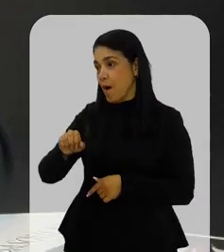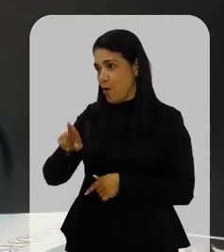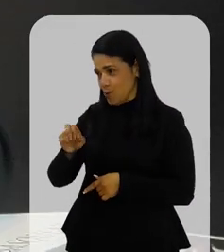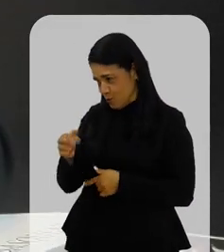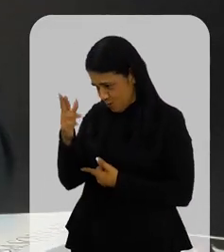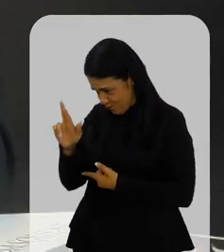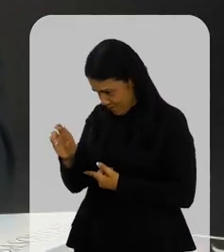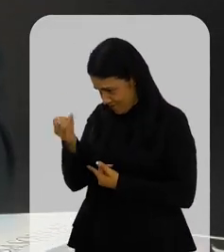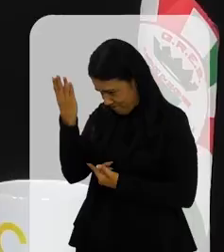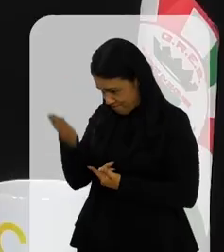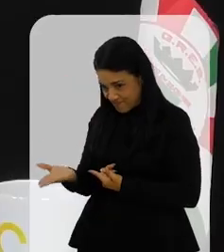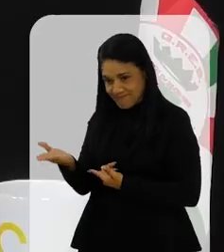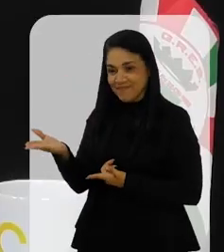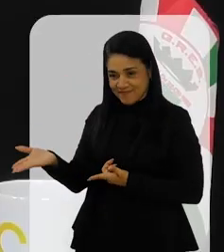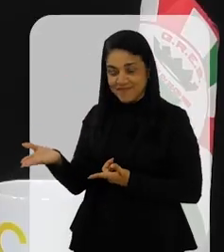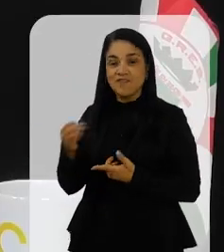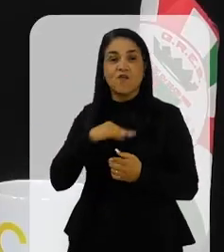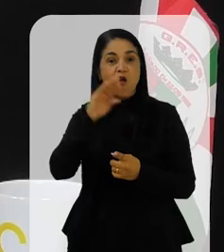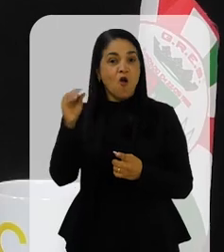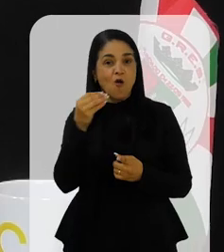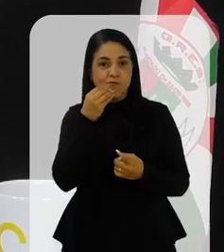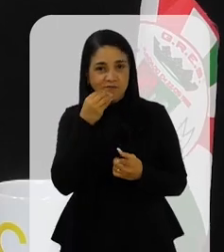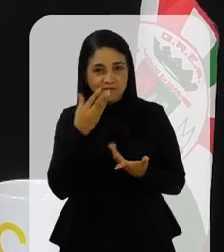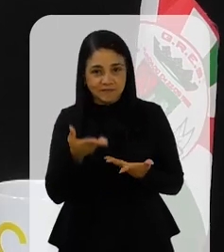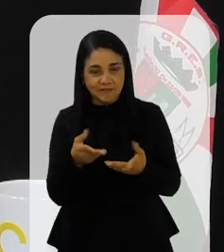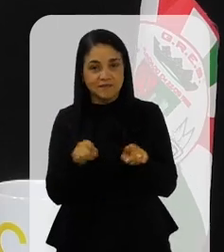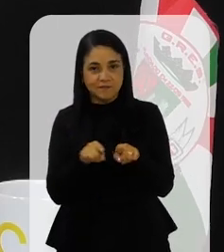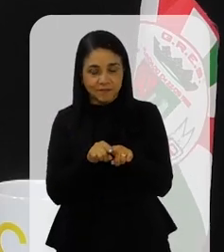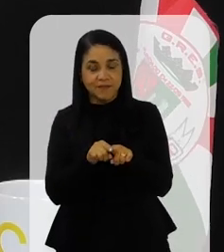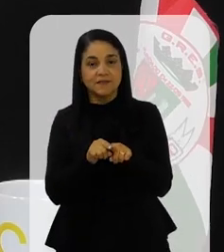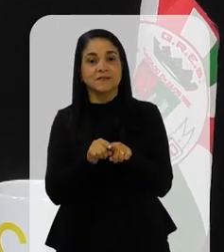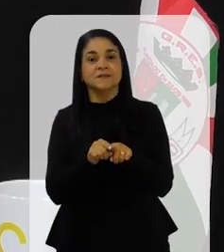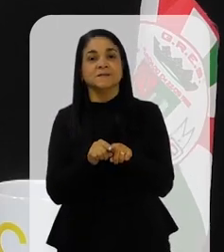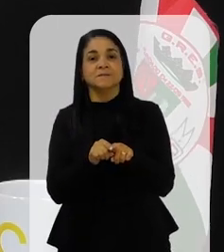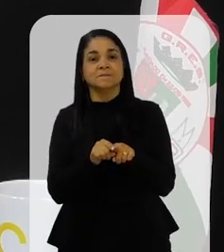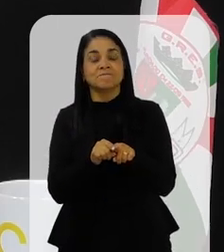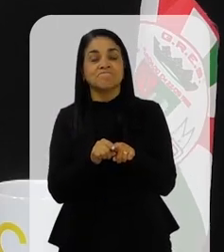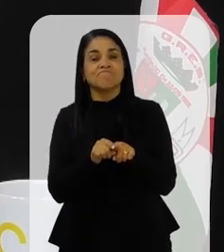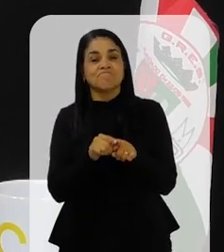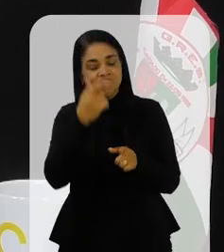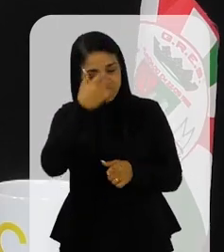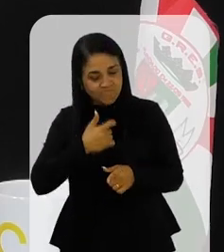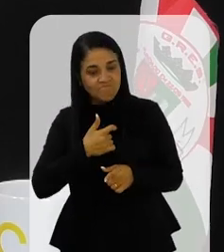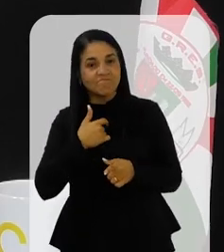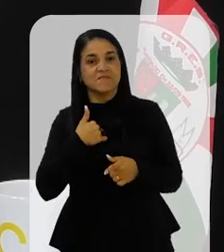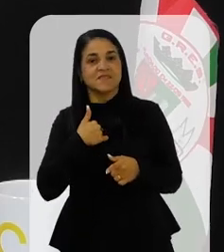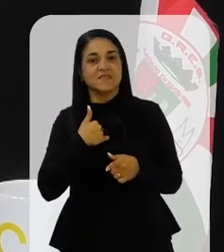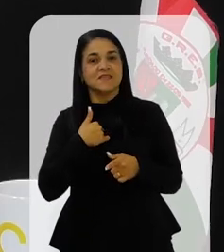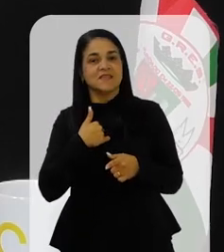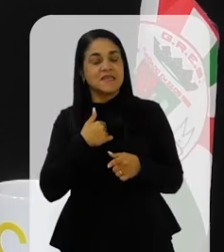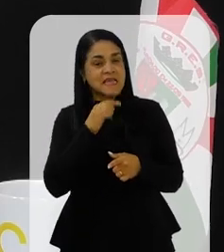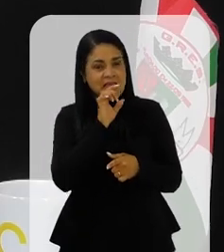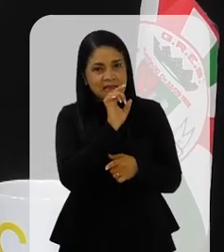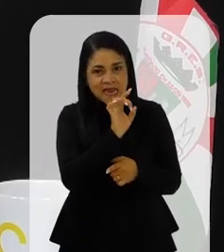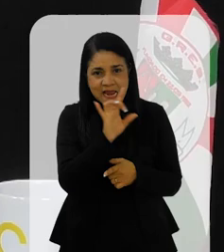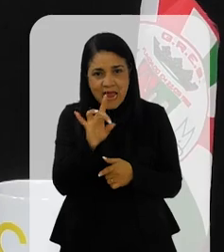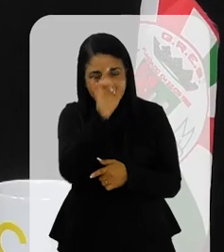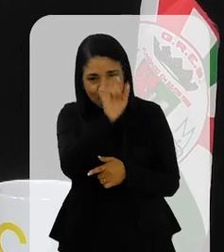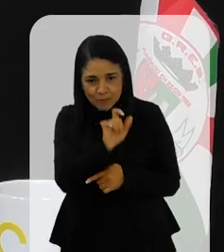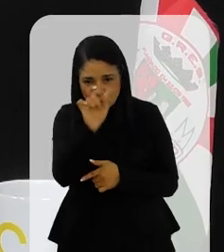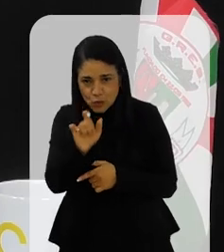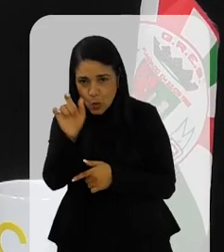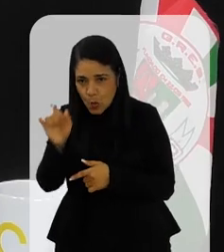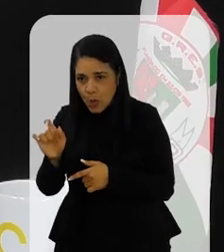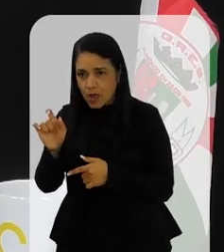Faz. É, você já deu oportunidade para a gente também, entendeu? Então, cada peça, né, vamos dizer,